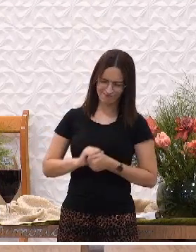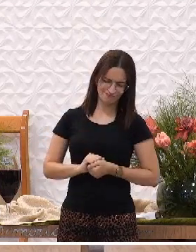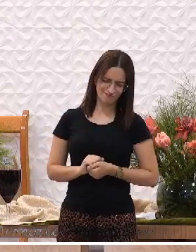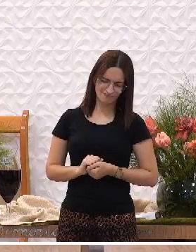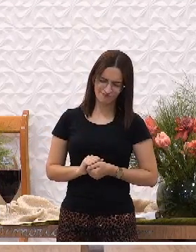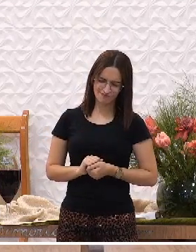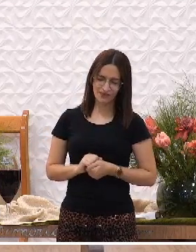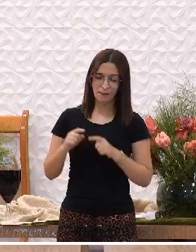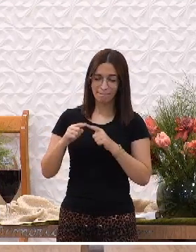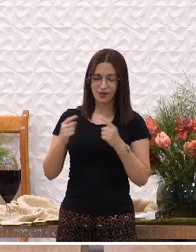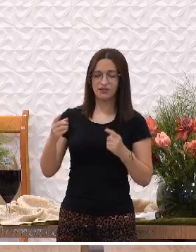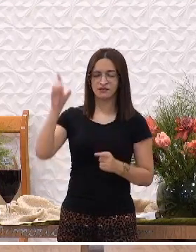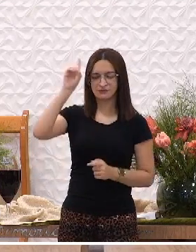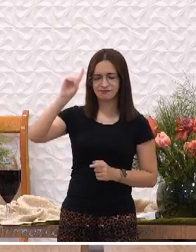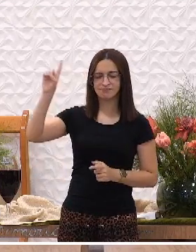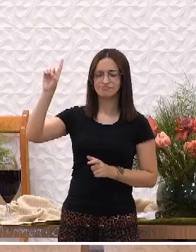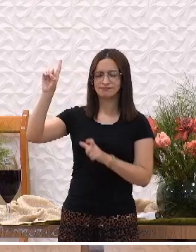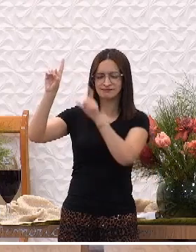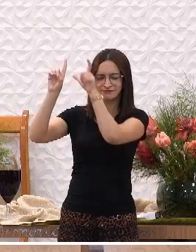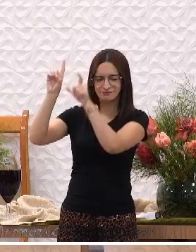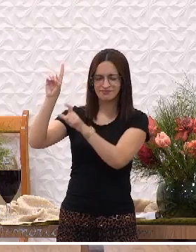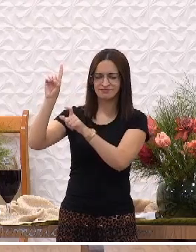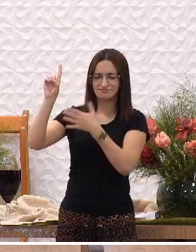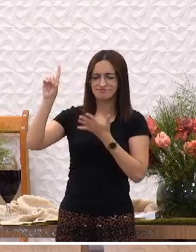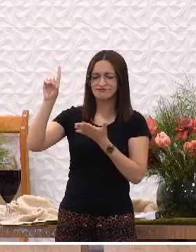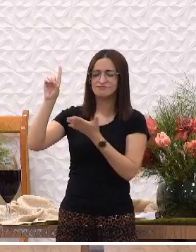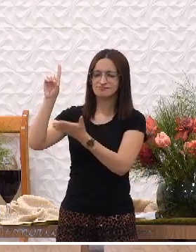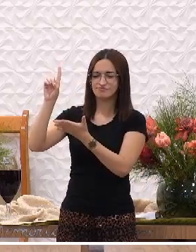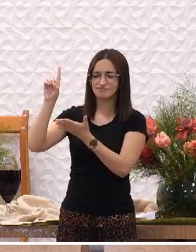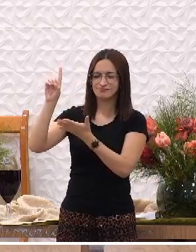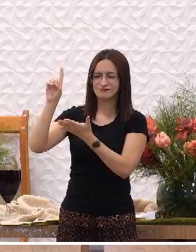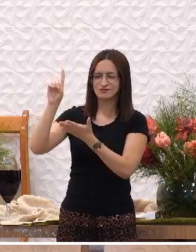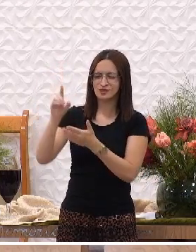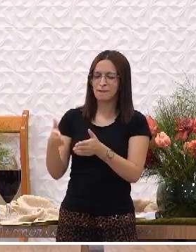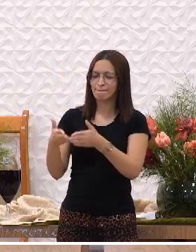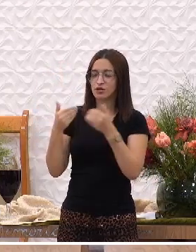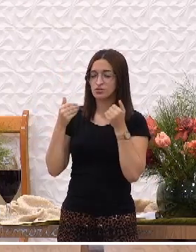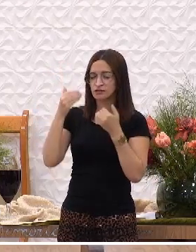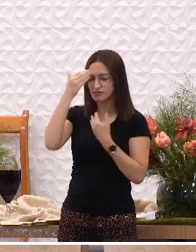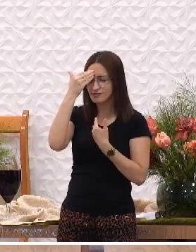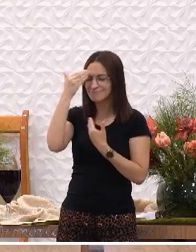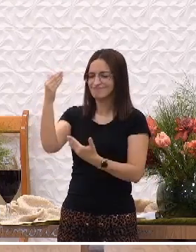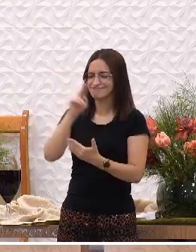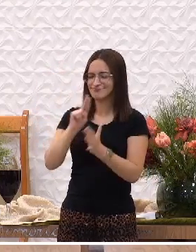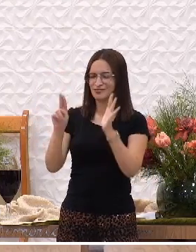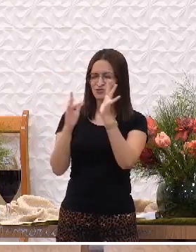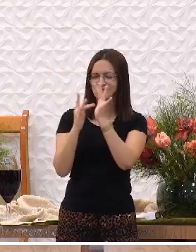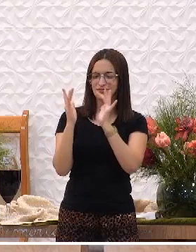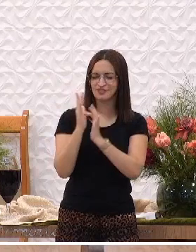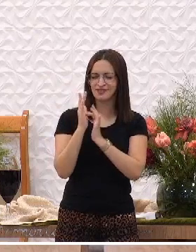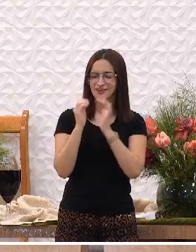das Escrituras, mas que é tudo obra tua, Deus. Te oramos tudo isso agradecidos no nome de Jesus.